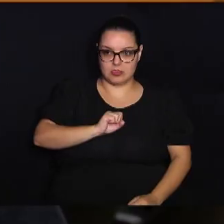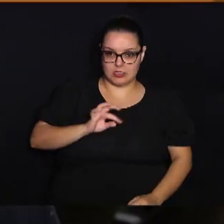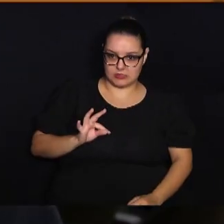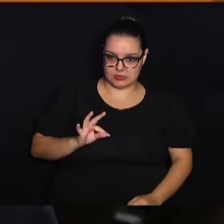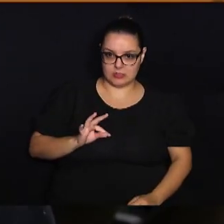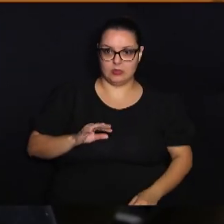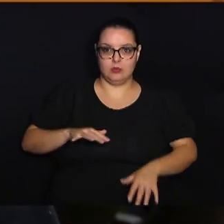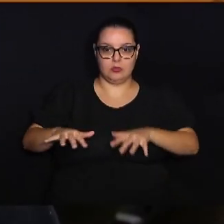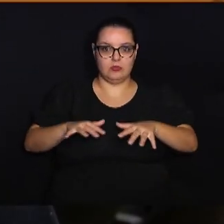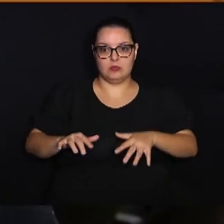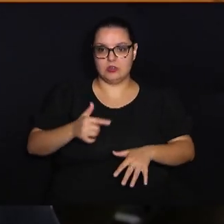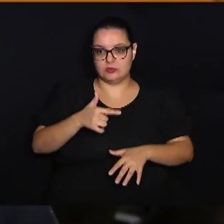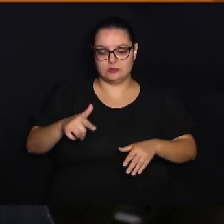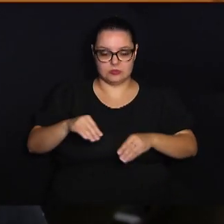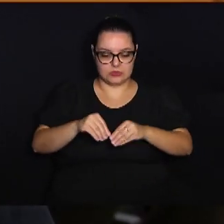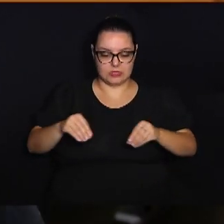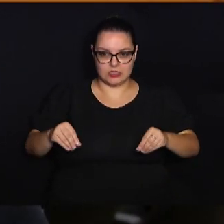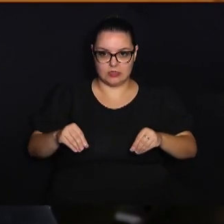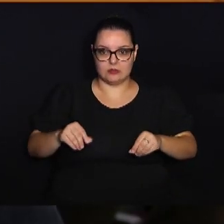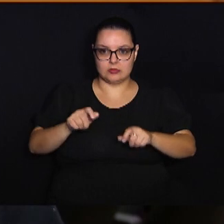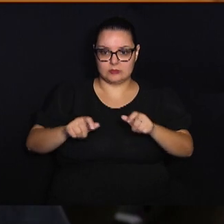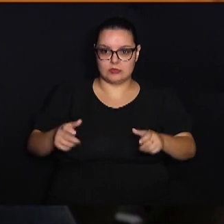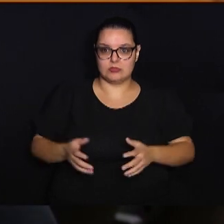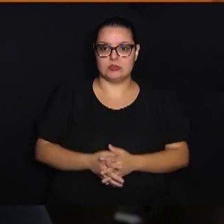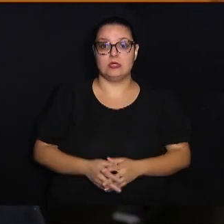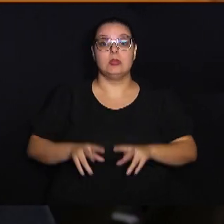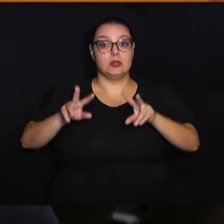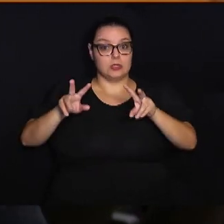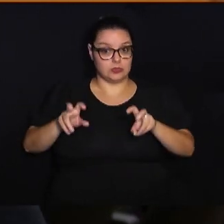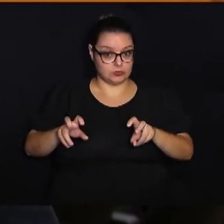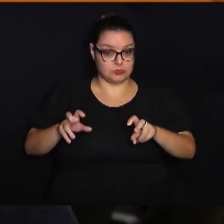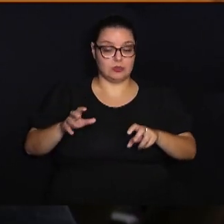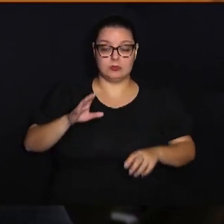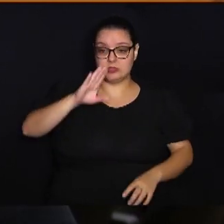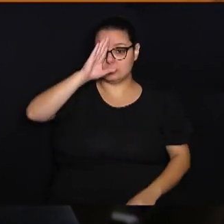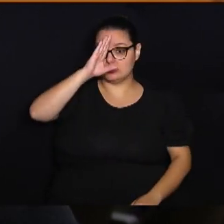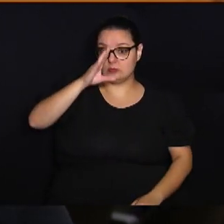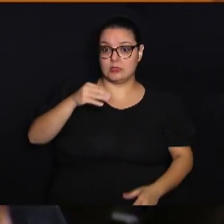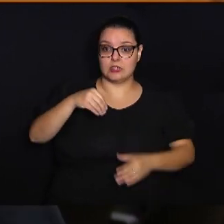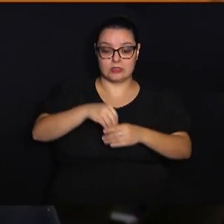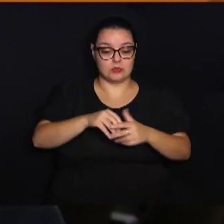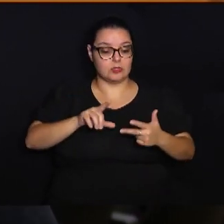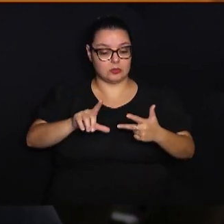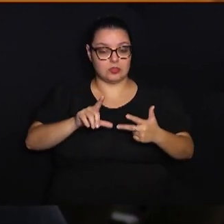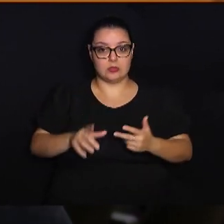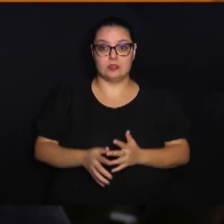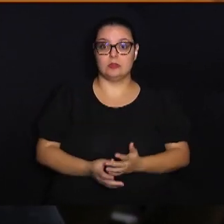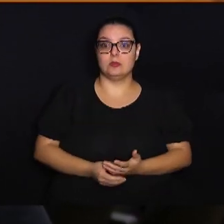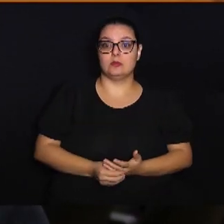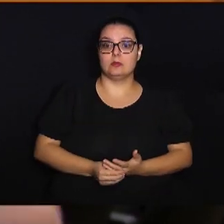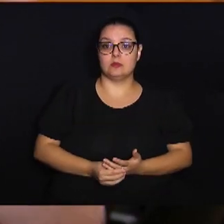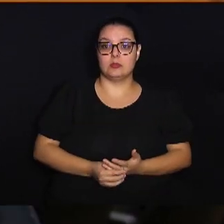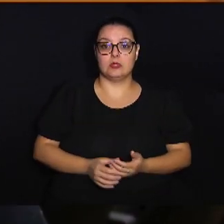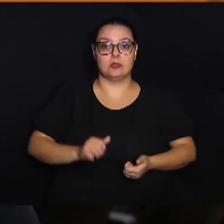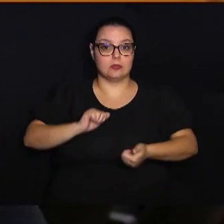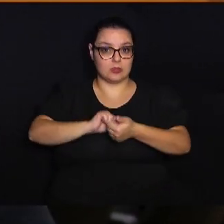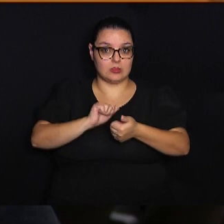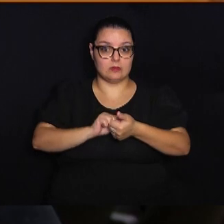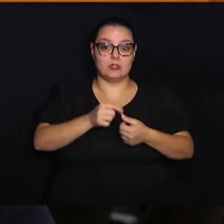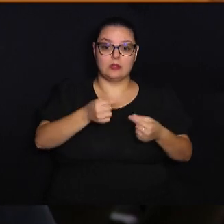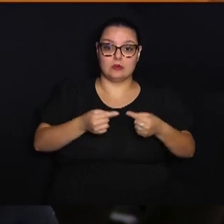da juventude. A maior delas é a Batalha do Cálice, chamada assim em referência a esse